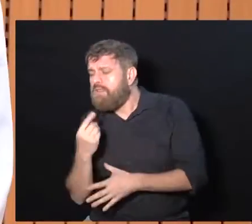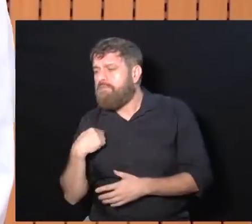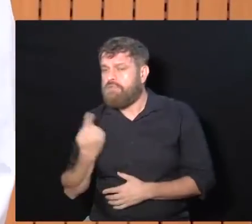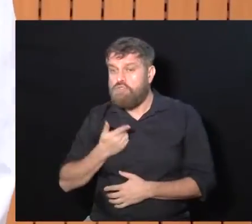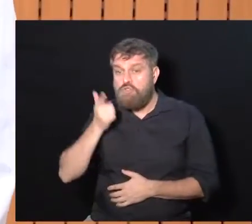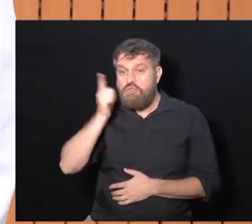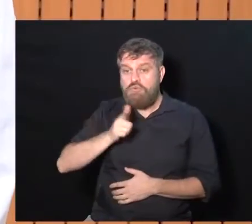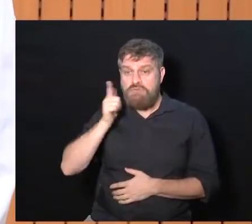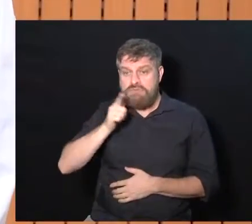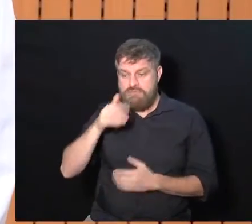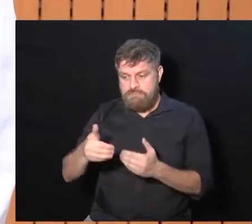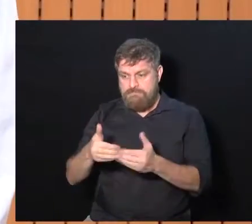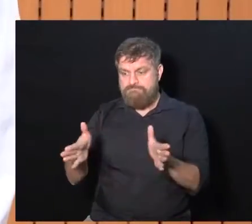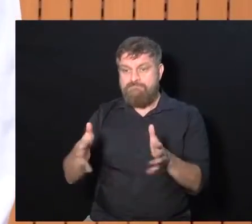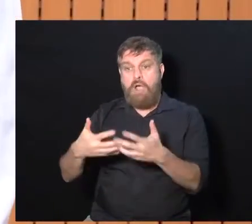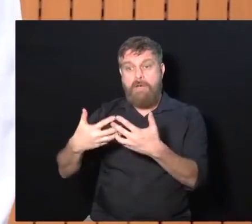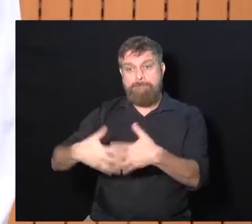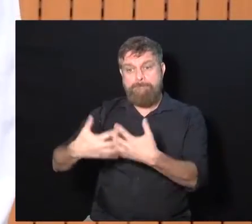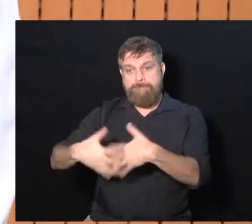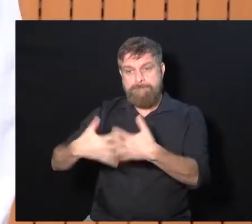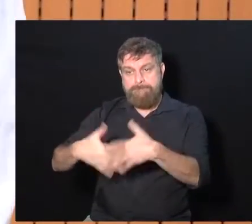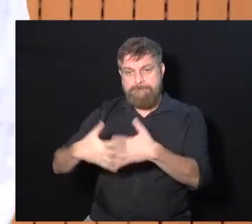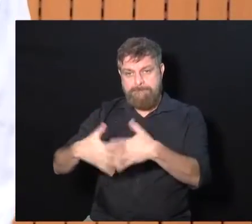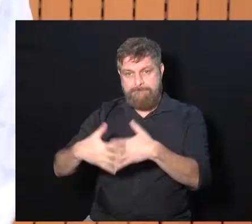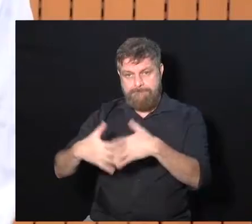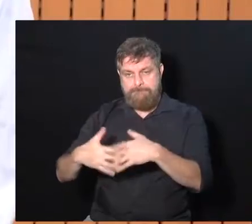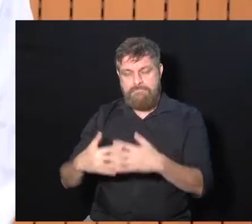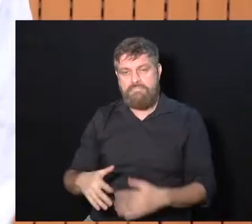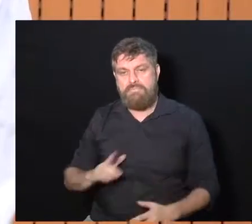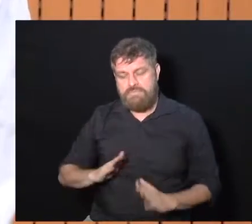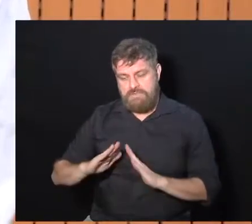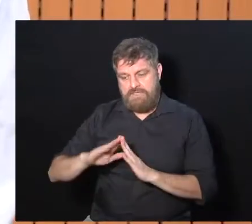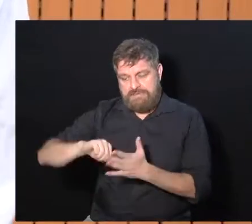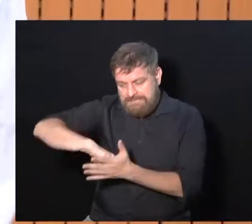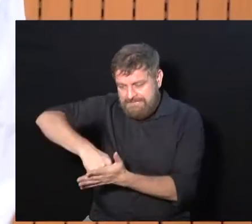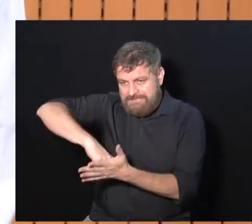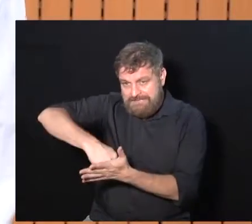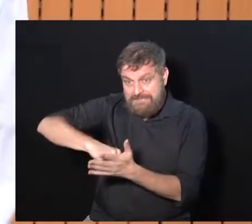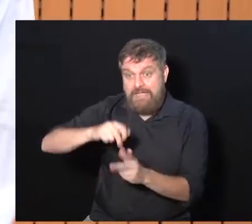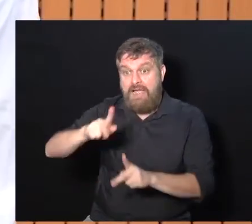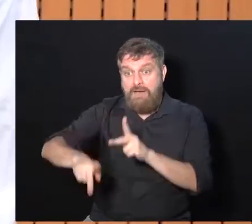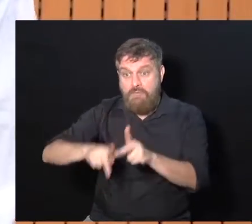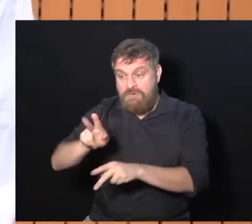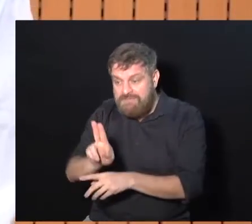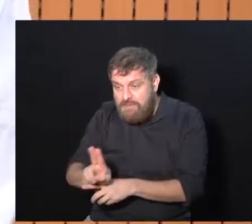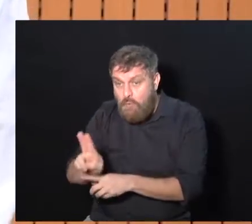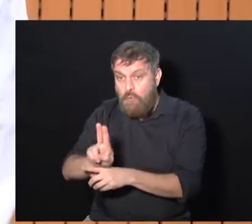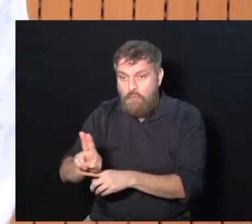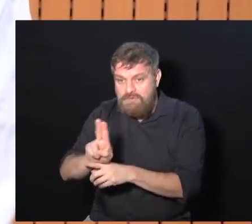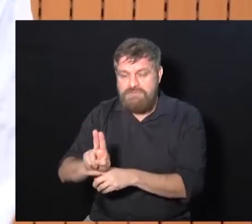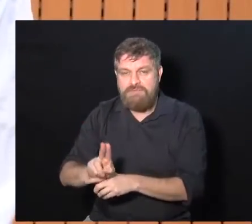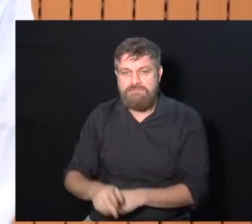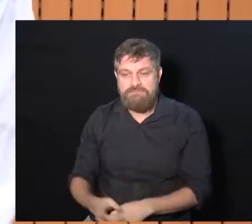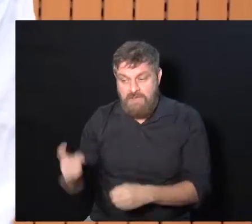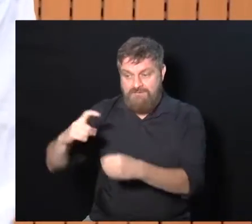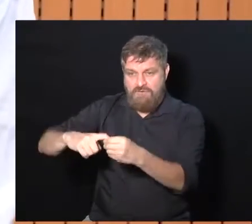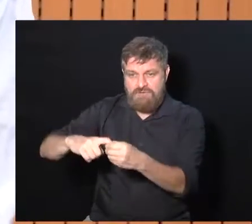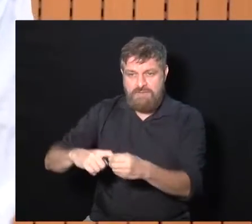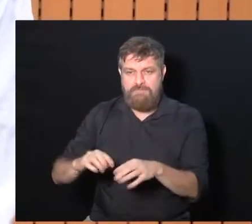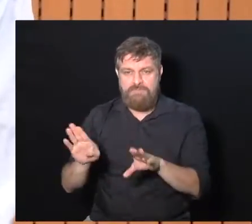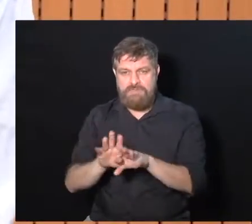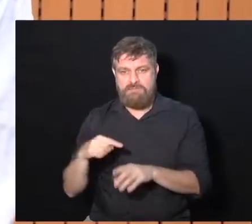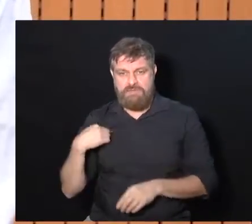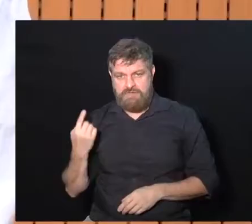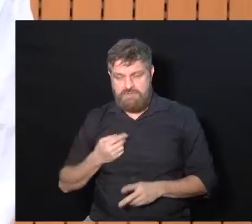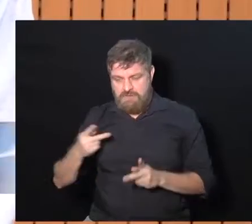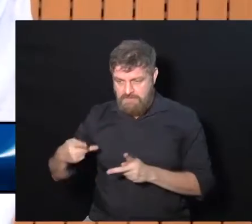buscar fazer com que a Botica de Família volte a ser disponibilizada para a população. E um outro, que até